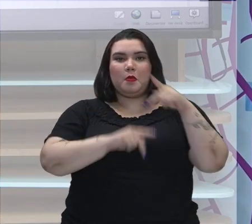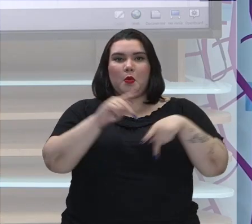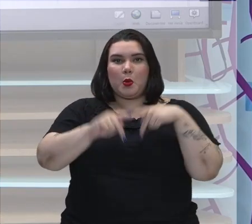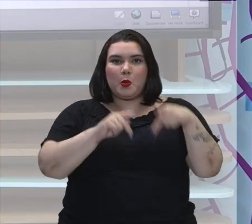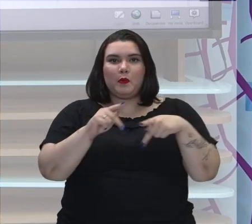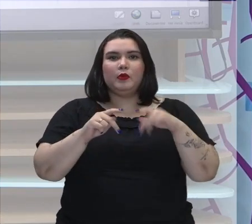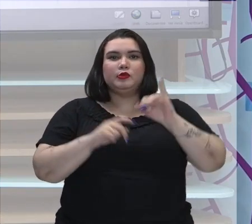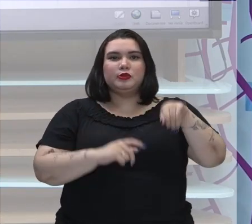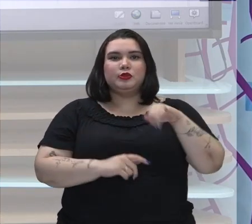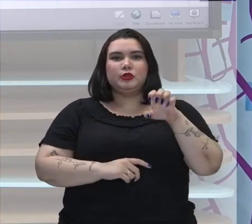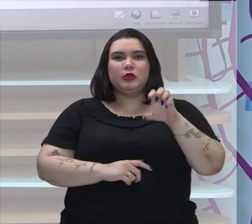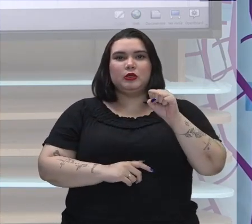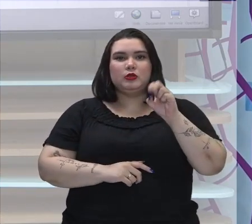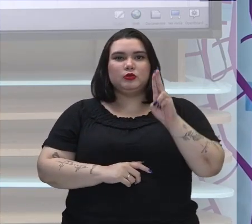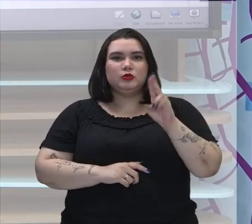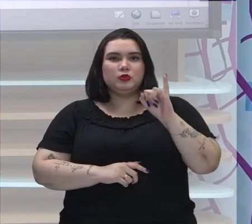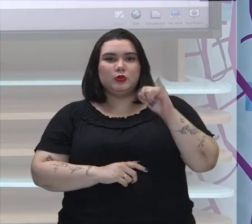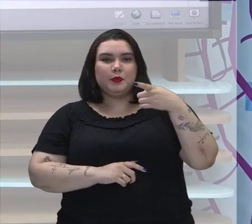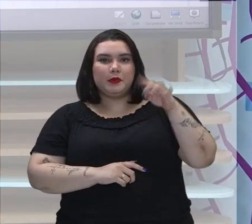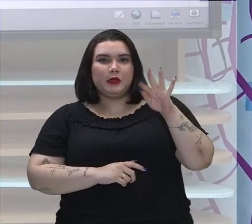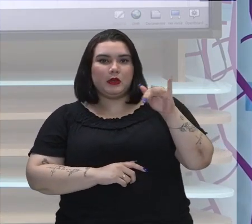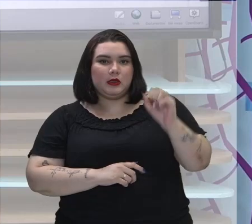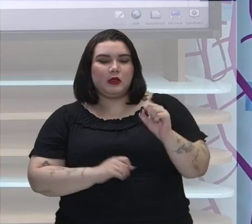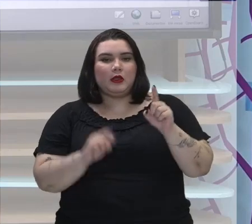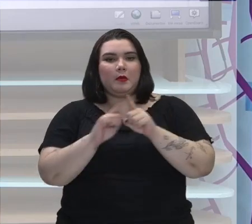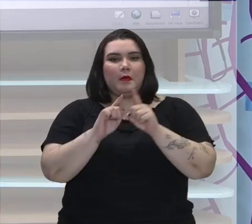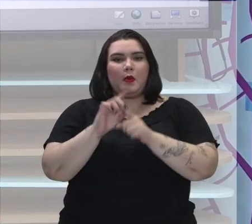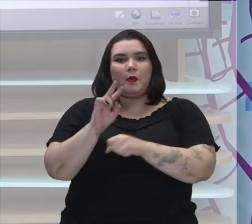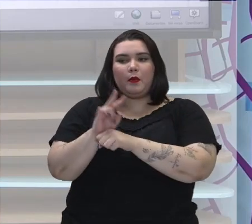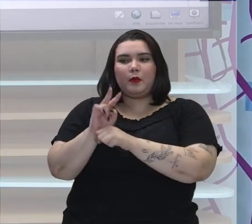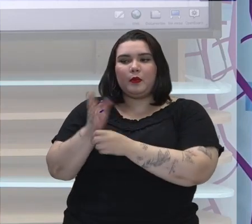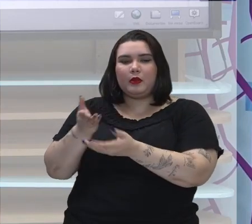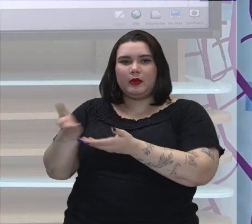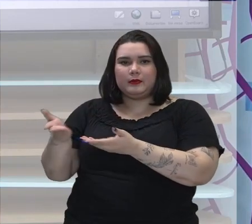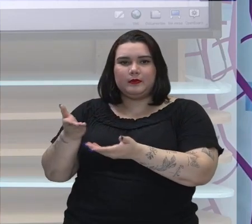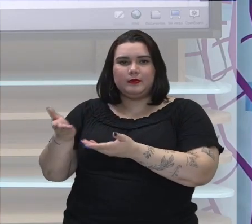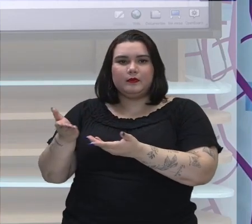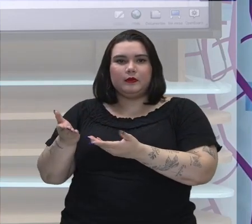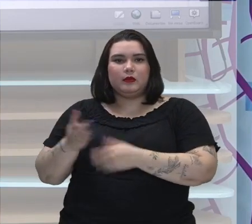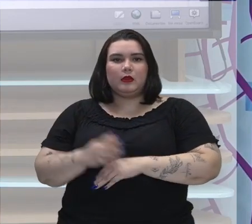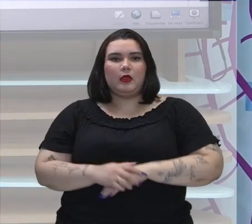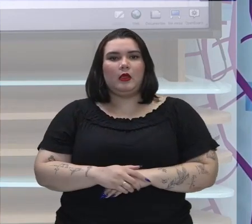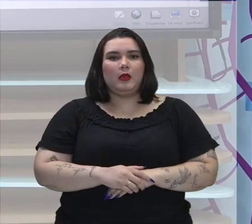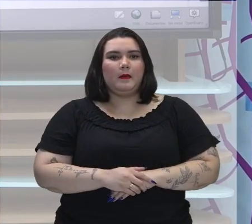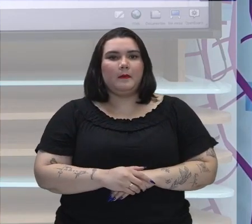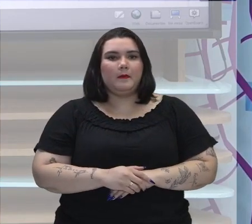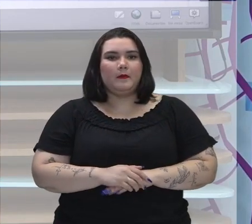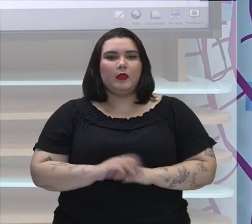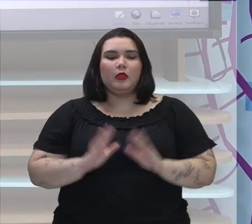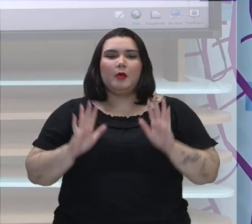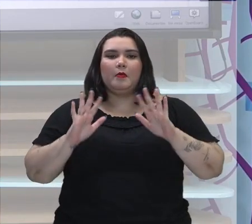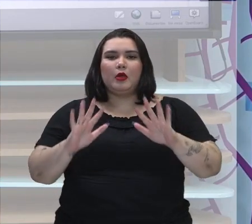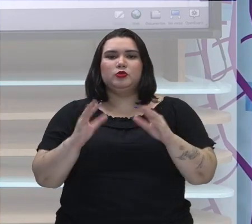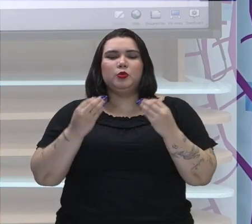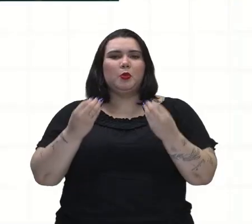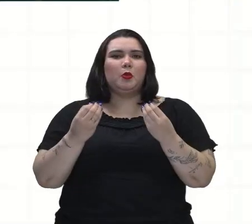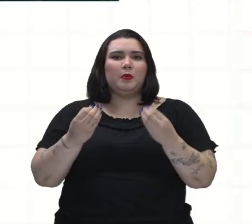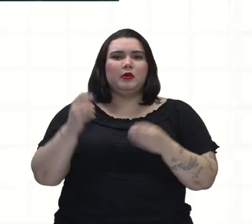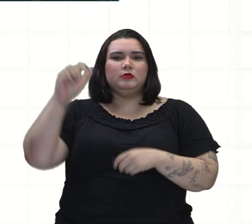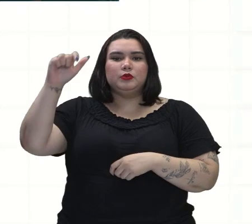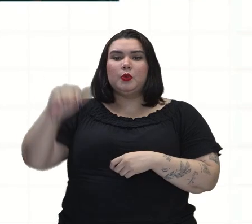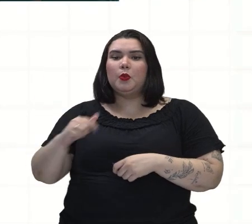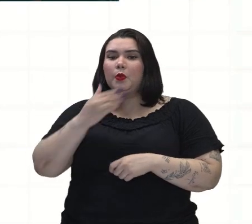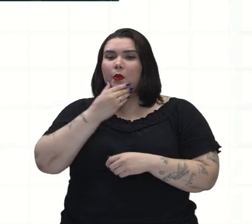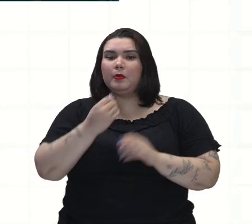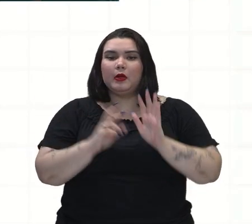institucionalização, né, desse cuidado. Então, olha lá, o que significa justamente essa figura do Marquês do Pombal e